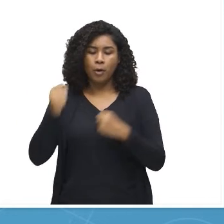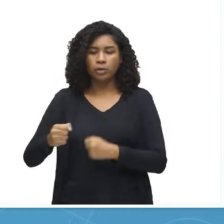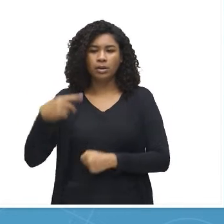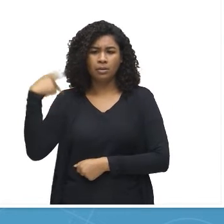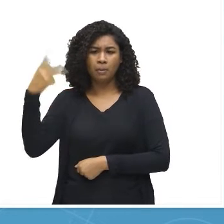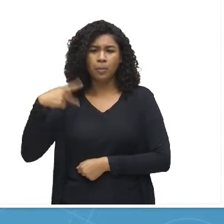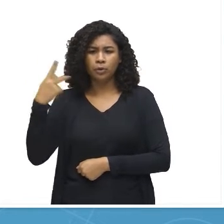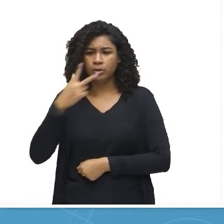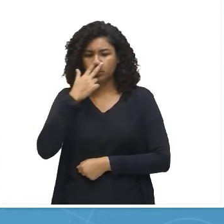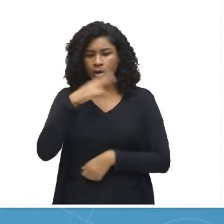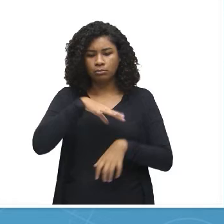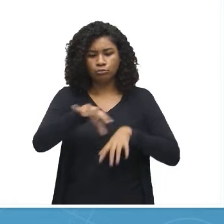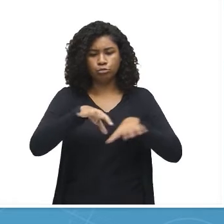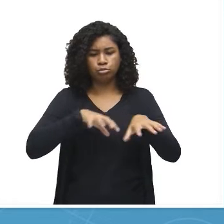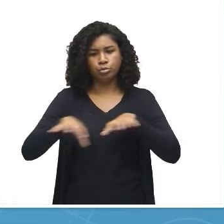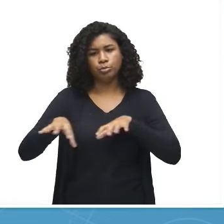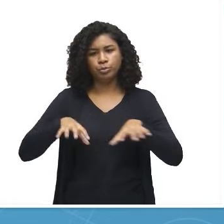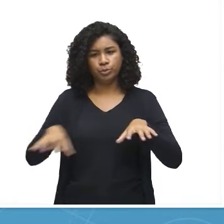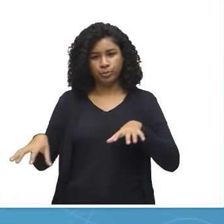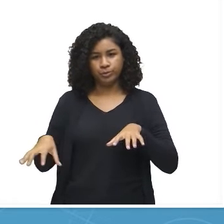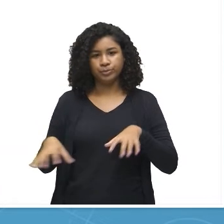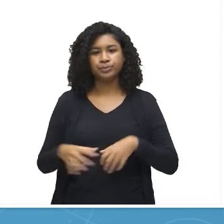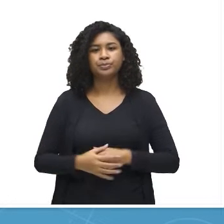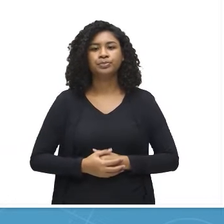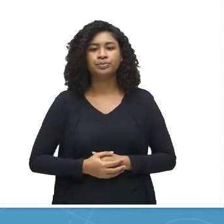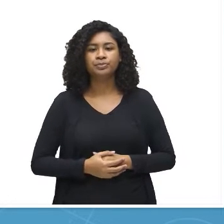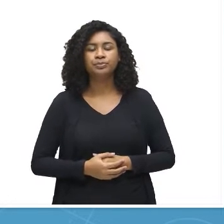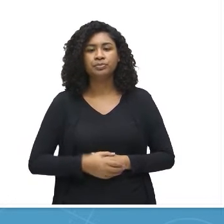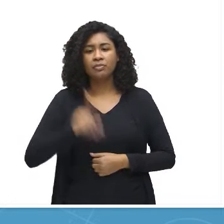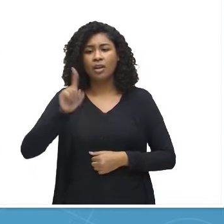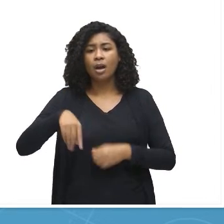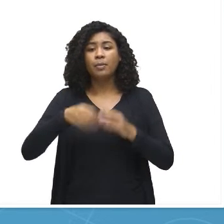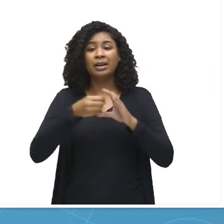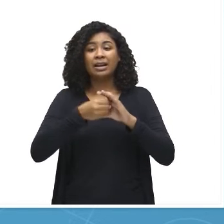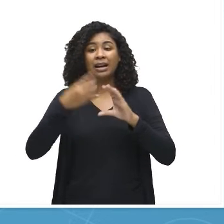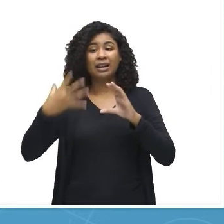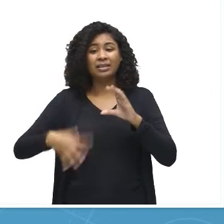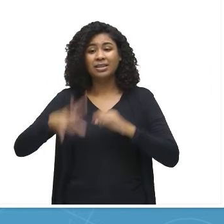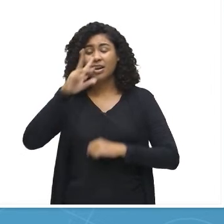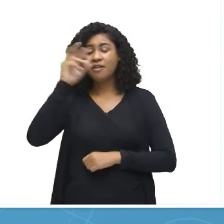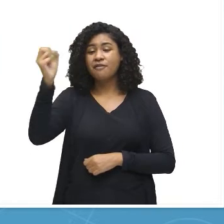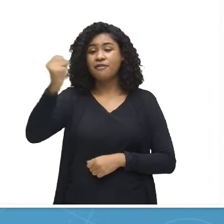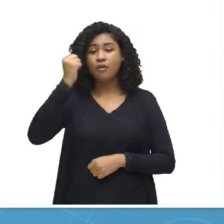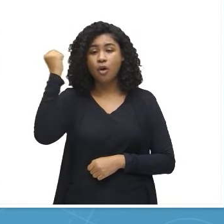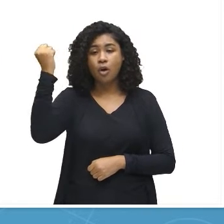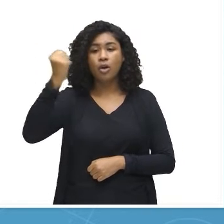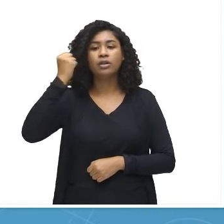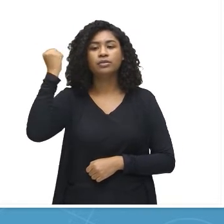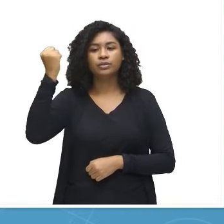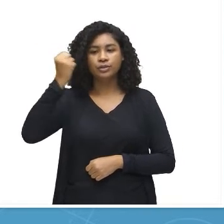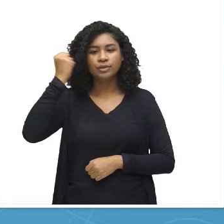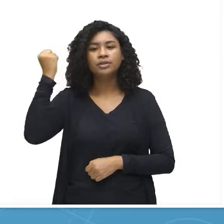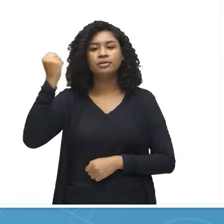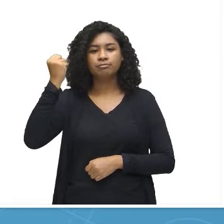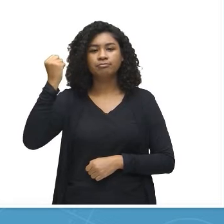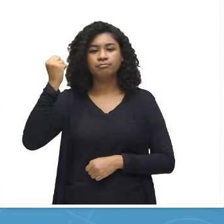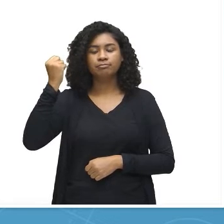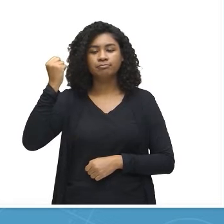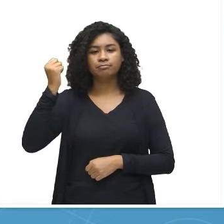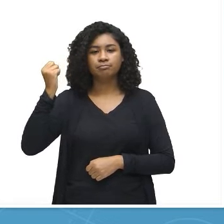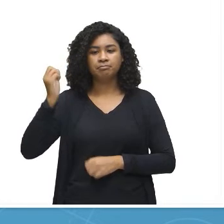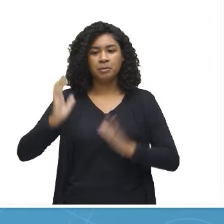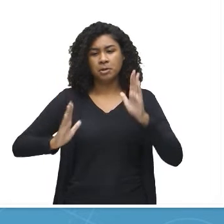uma característica forte, passei aqui, que é uma característica forte da Idade